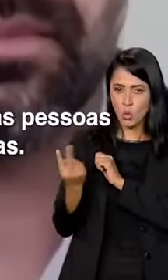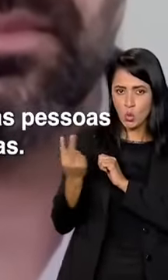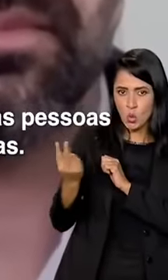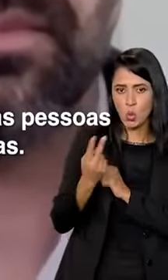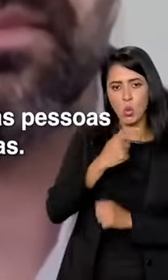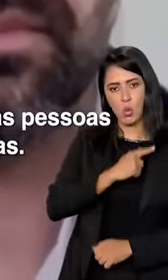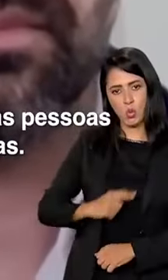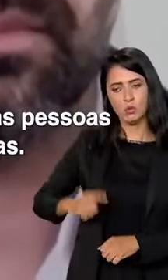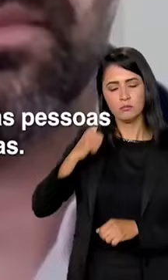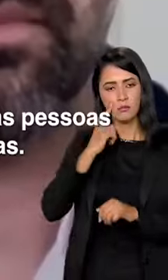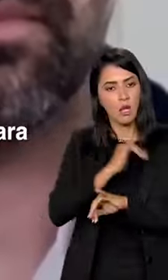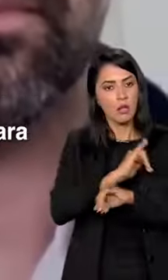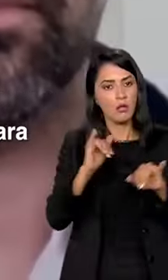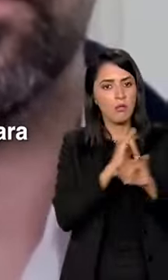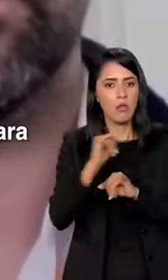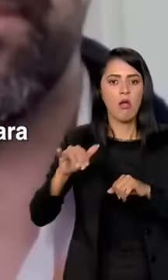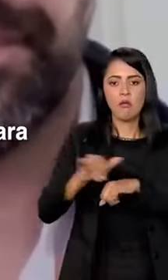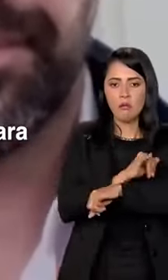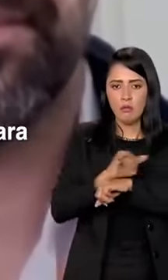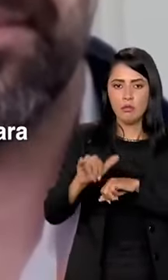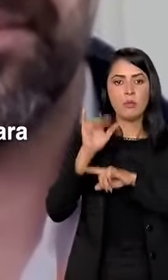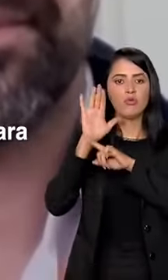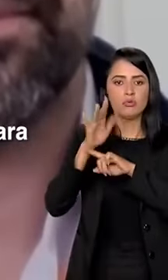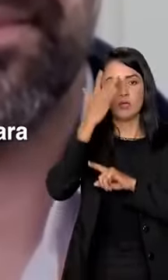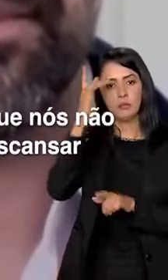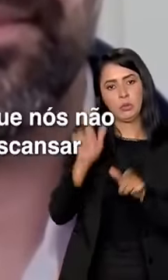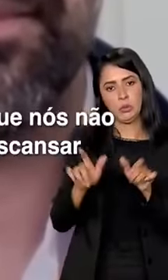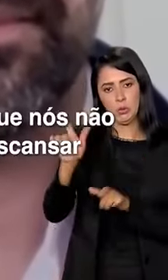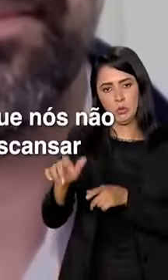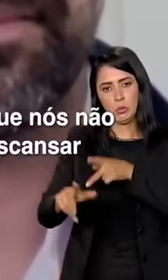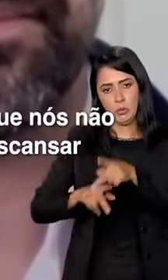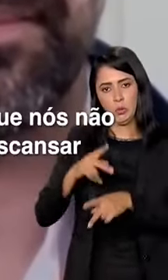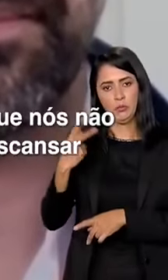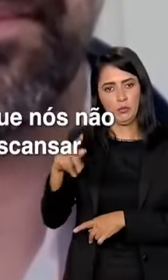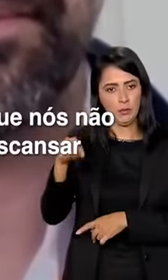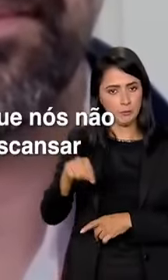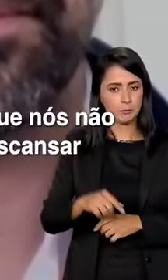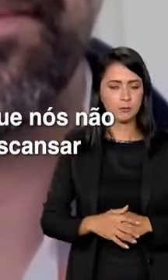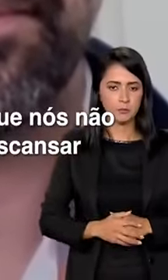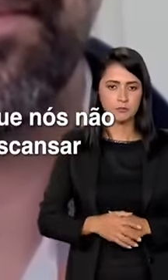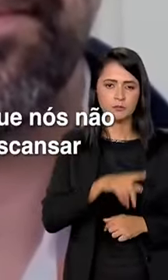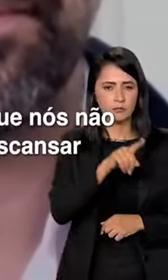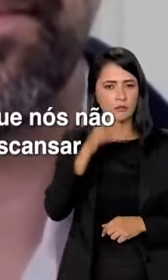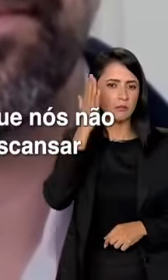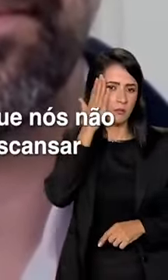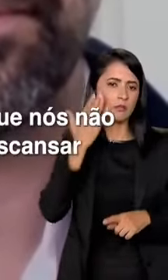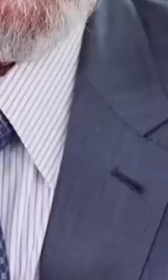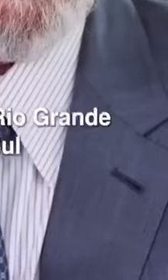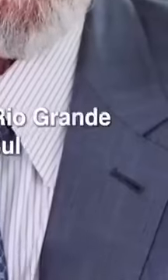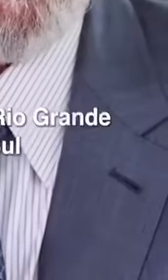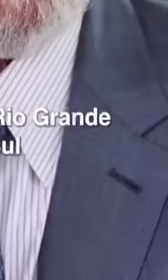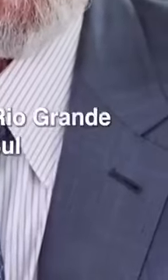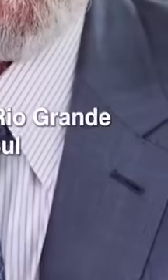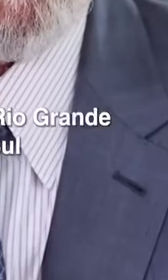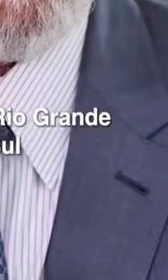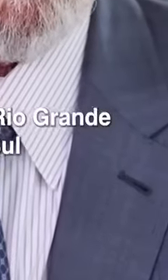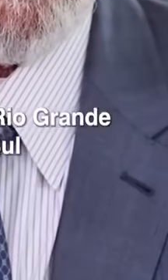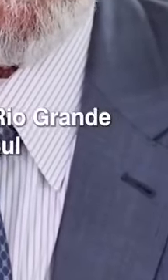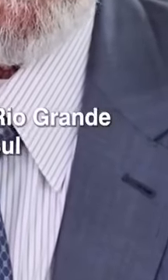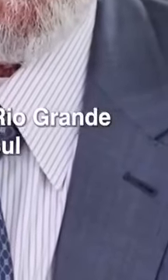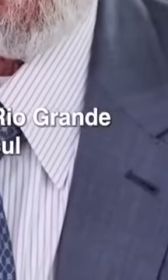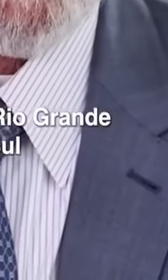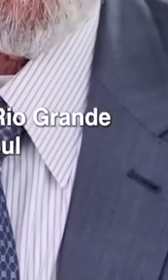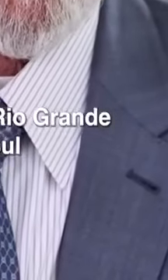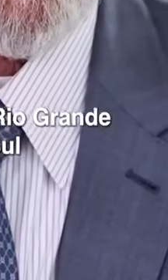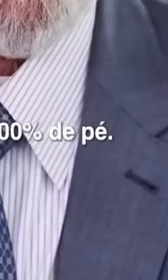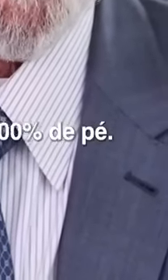para ajudar as pessoas físicas tá bem só para você saber que nós não vamos descansar enquanto